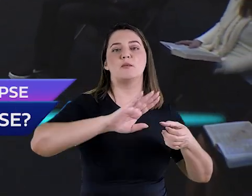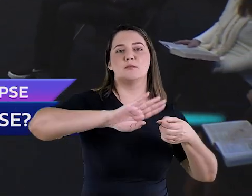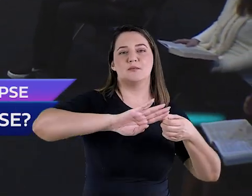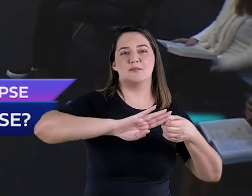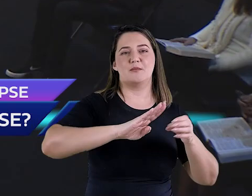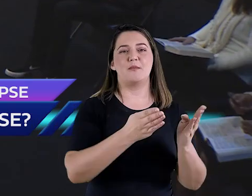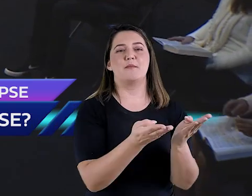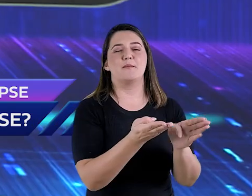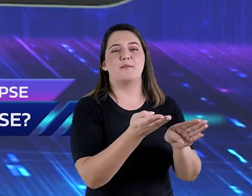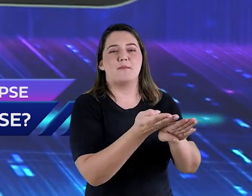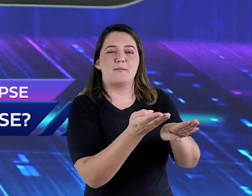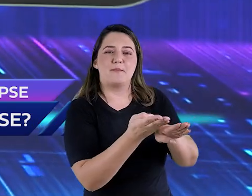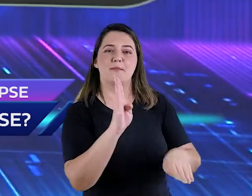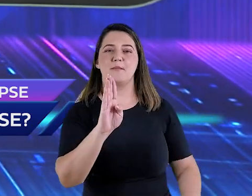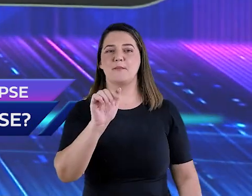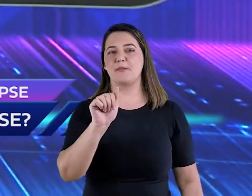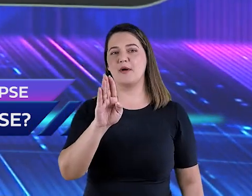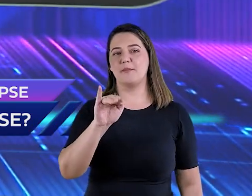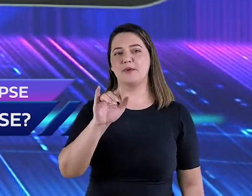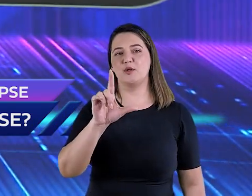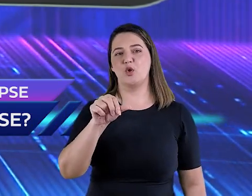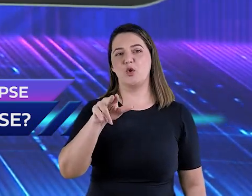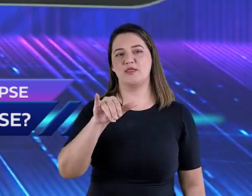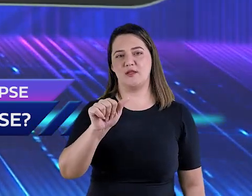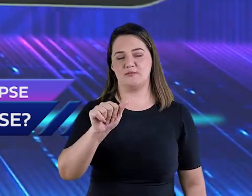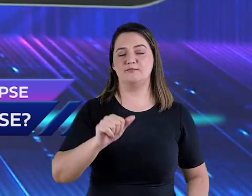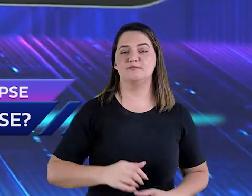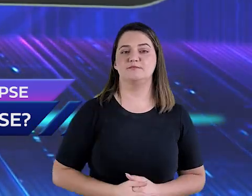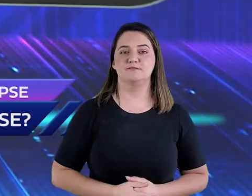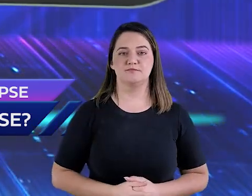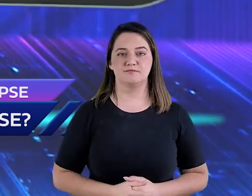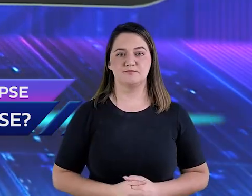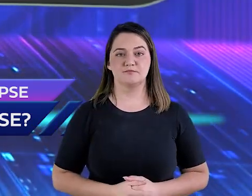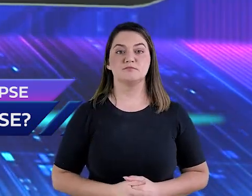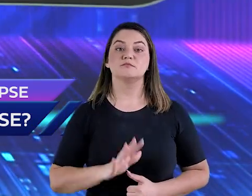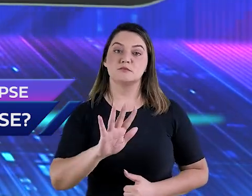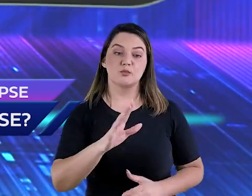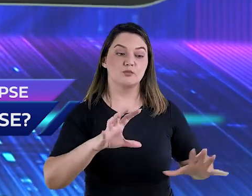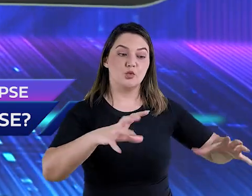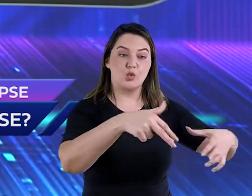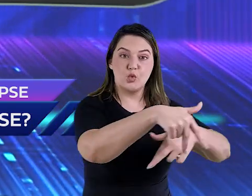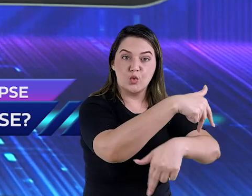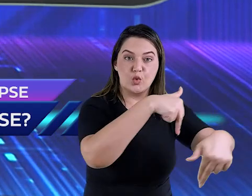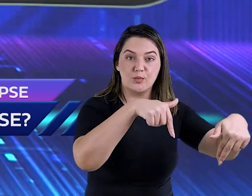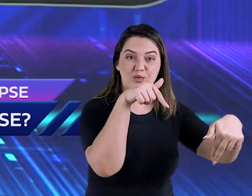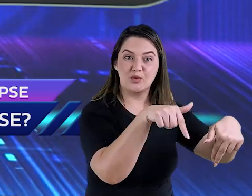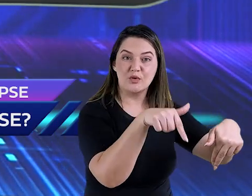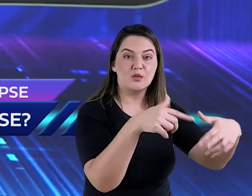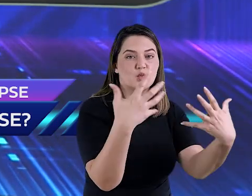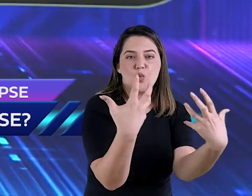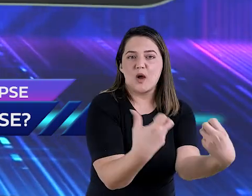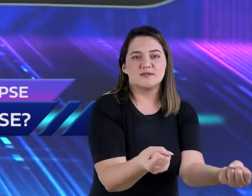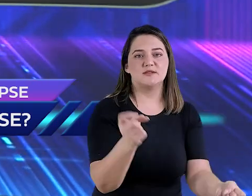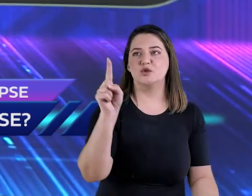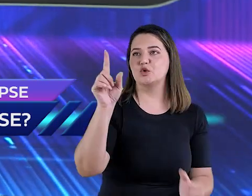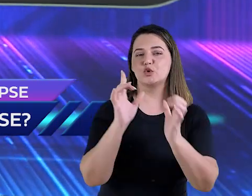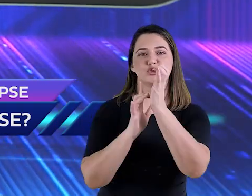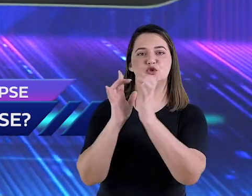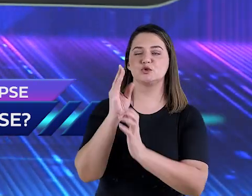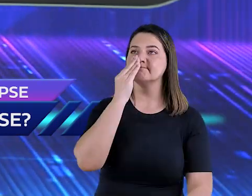santa de Deus contra aqueles que não aceitaram Jesus como Senhor e Salvador nas suas vidas. Agora é o